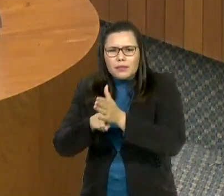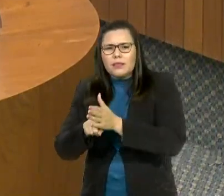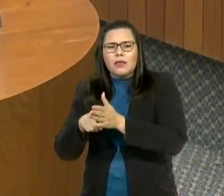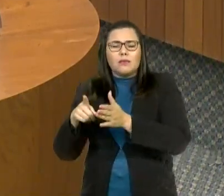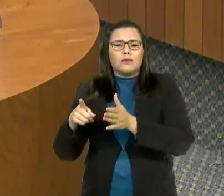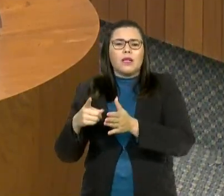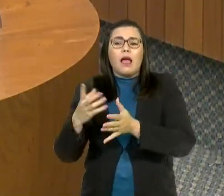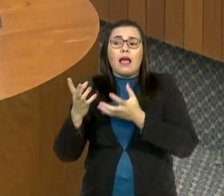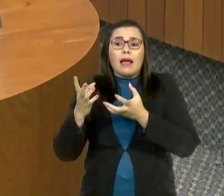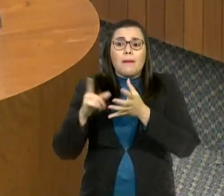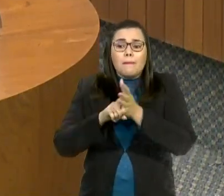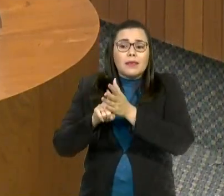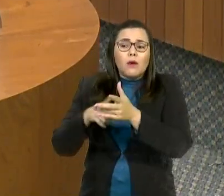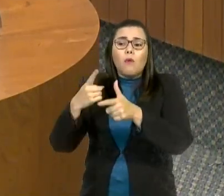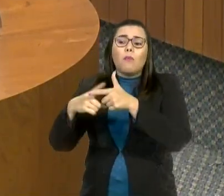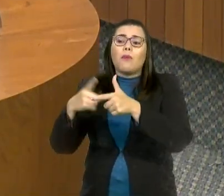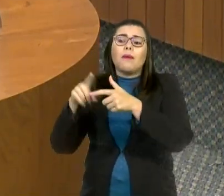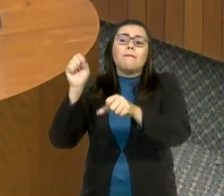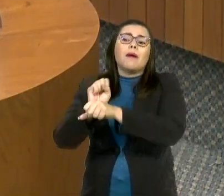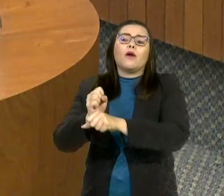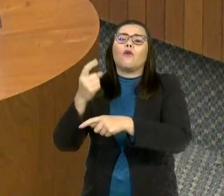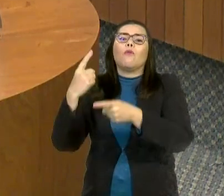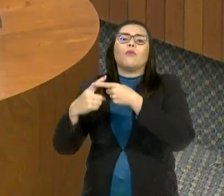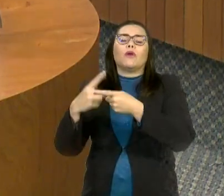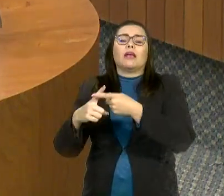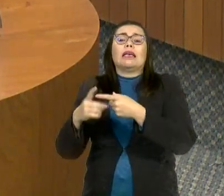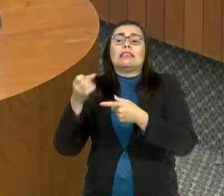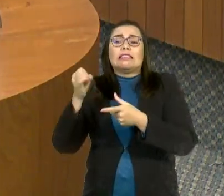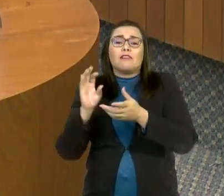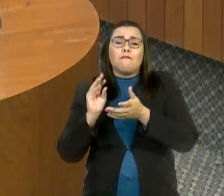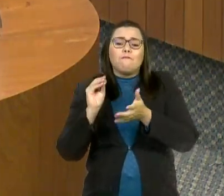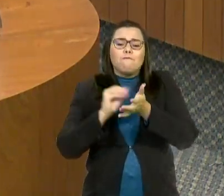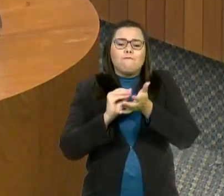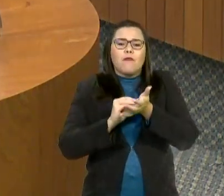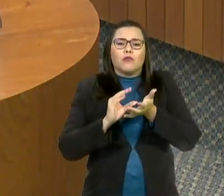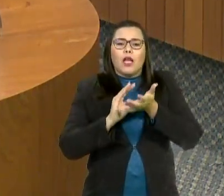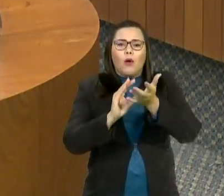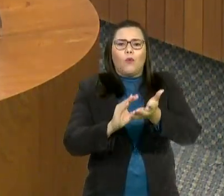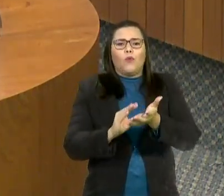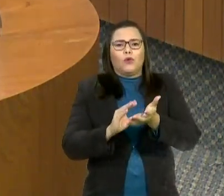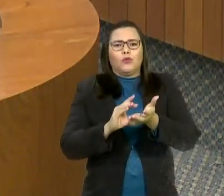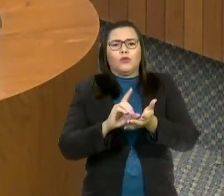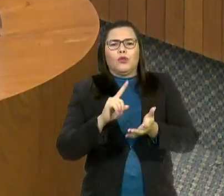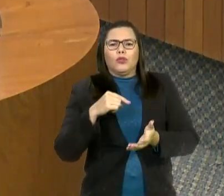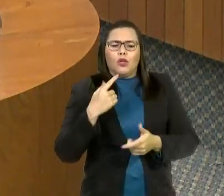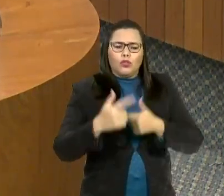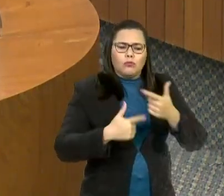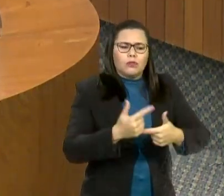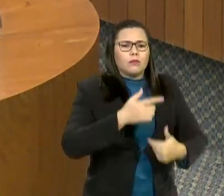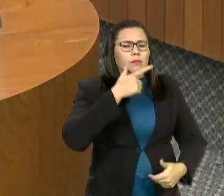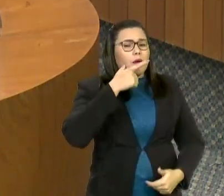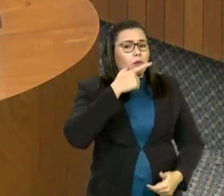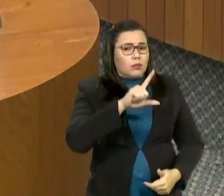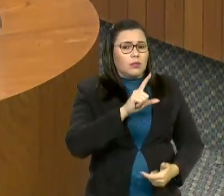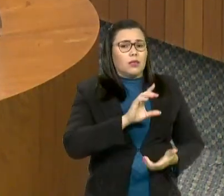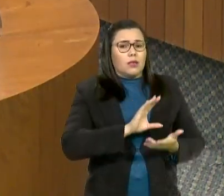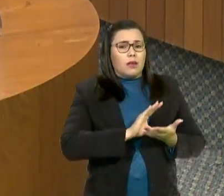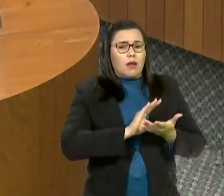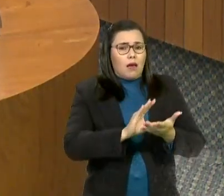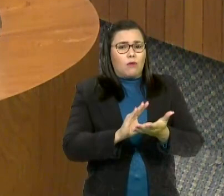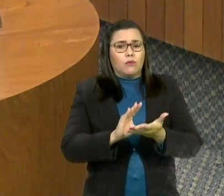dos convênios, que os municípios possam retomar. Realidade que também o Estado passa, que seguramente tem também obras inacabadas que